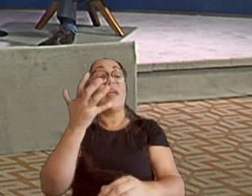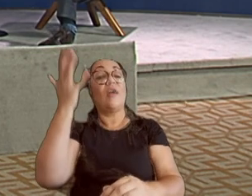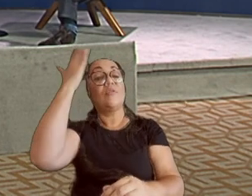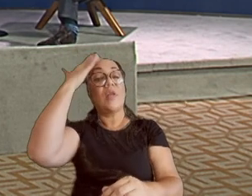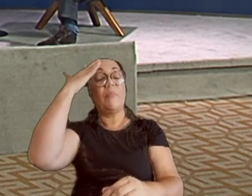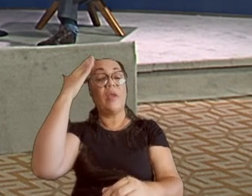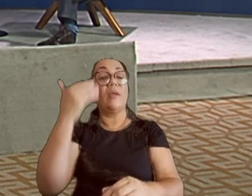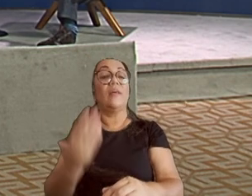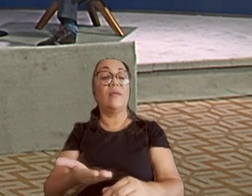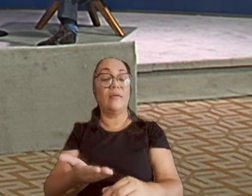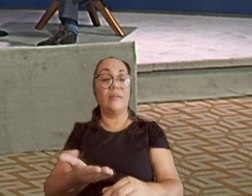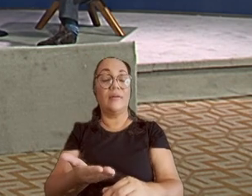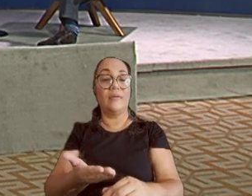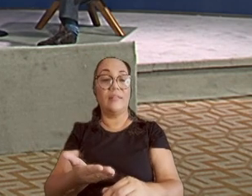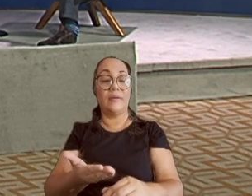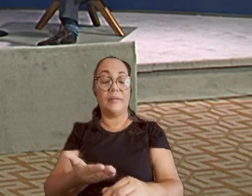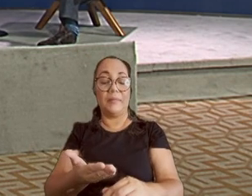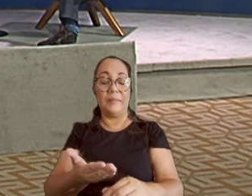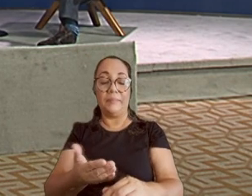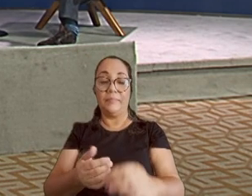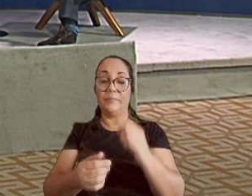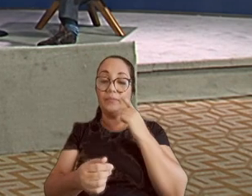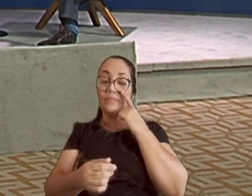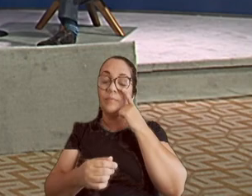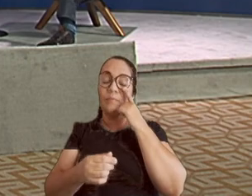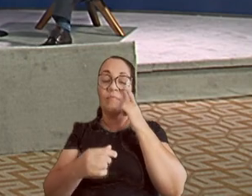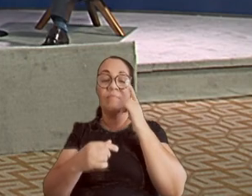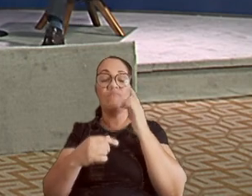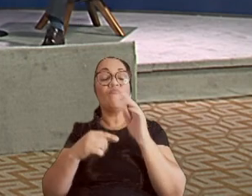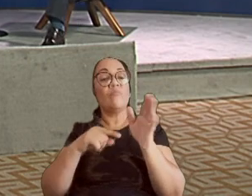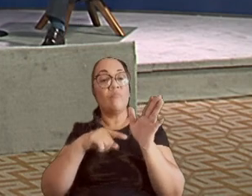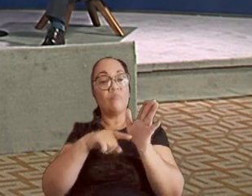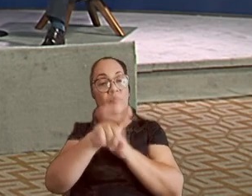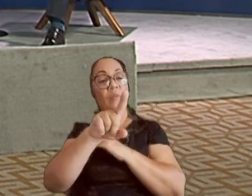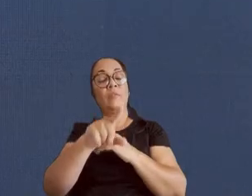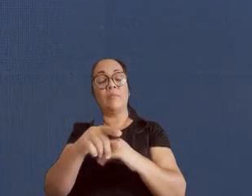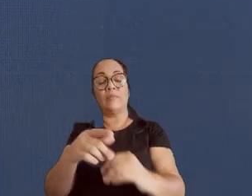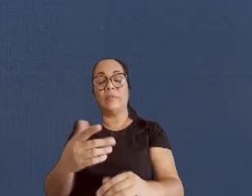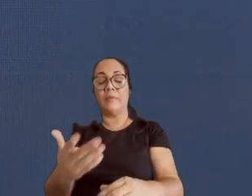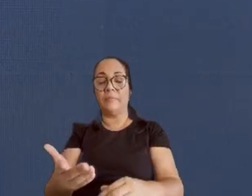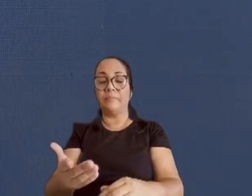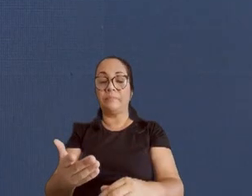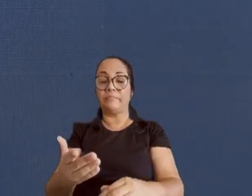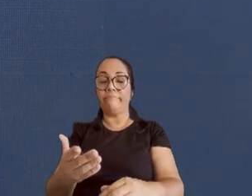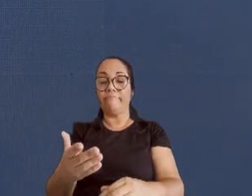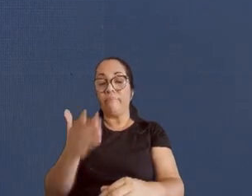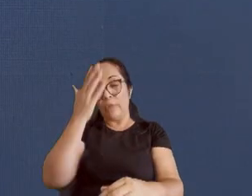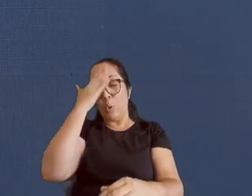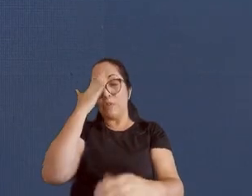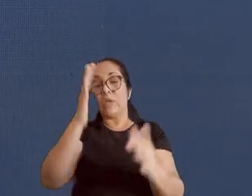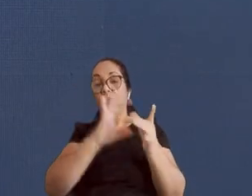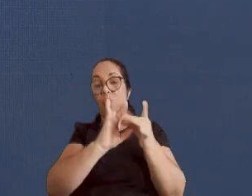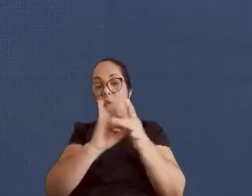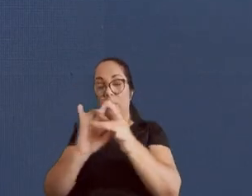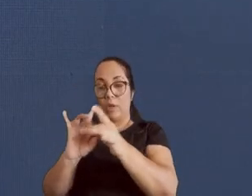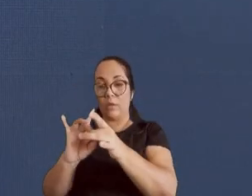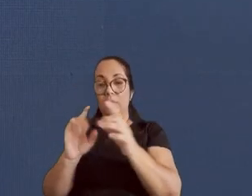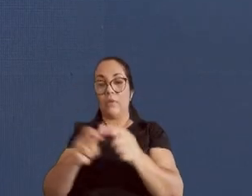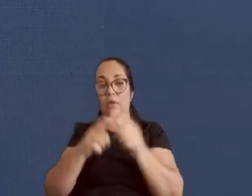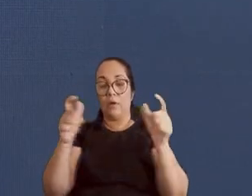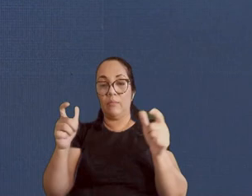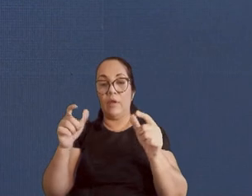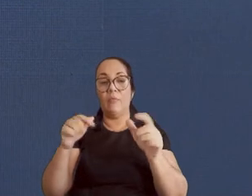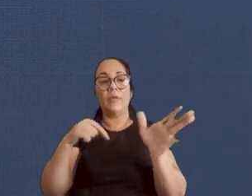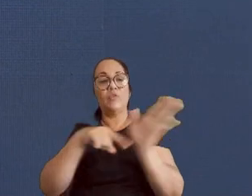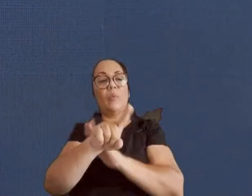tão as nossas maiores e obviamente que é um contexto super amplo Mas então as maiores ineficiências